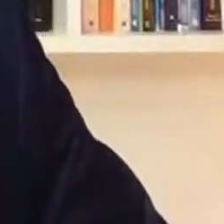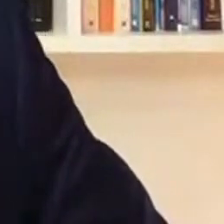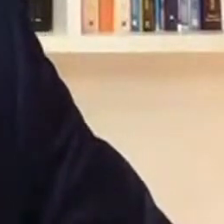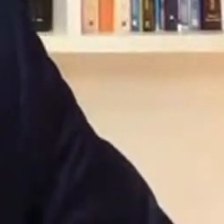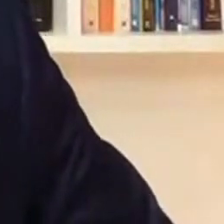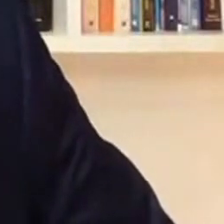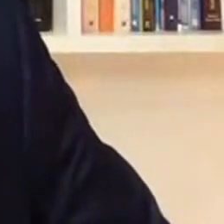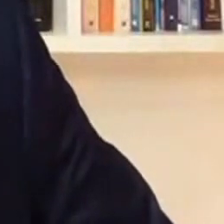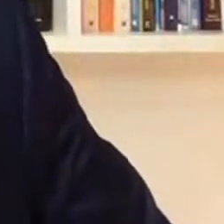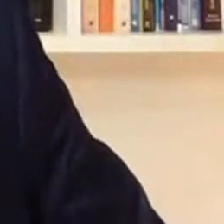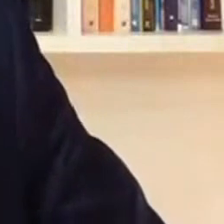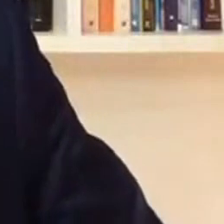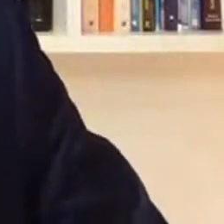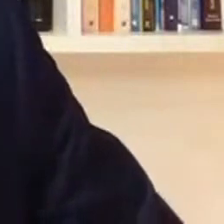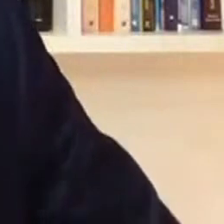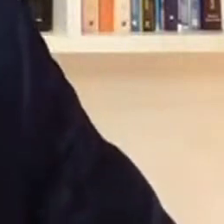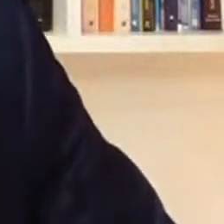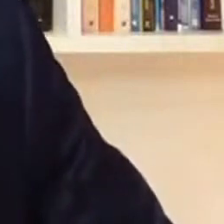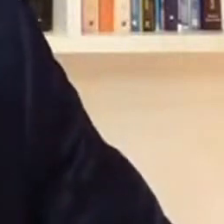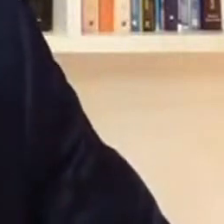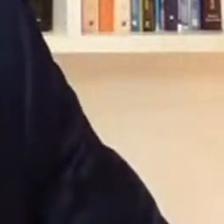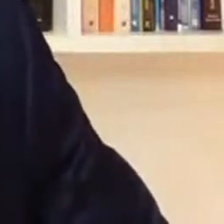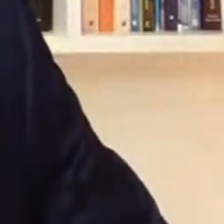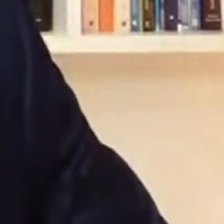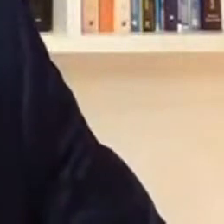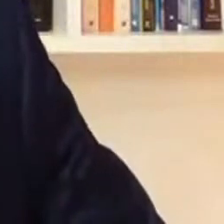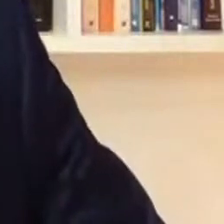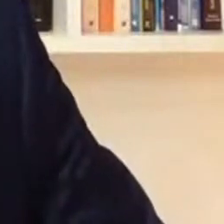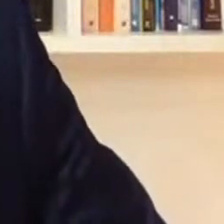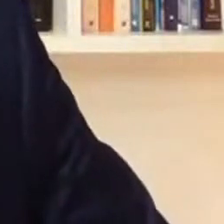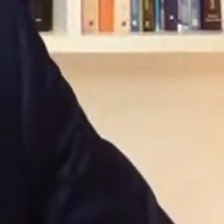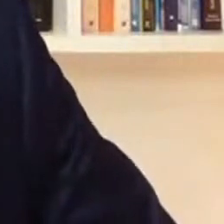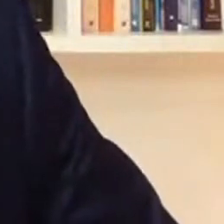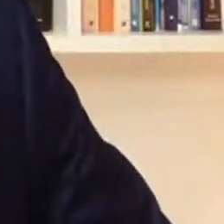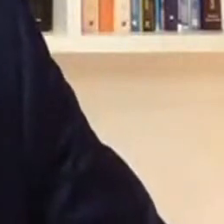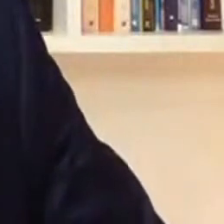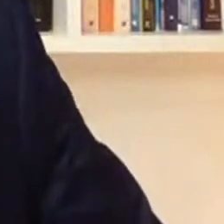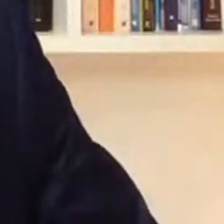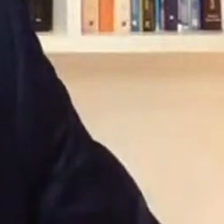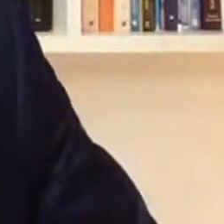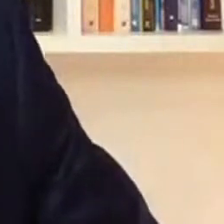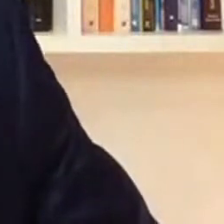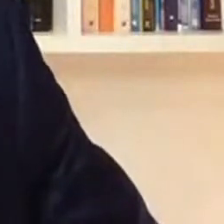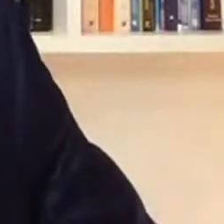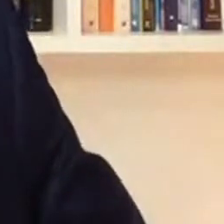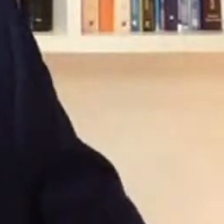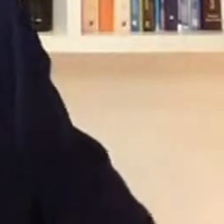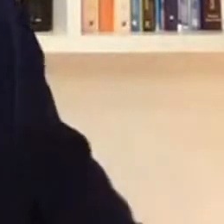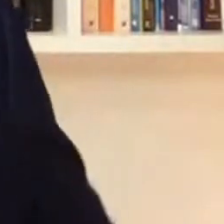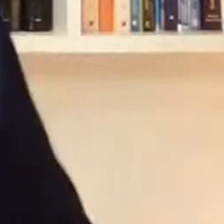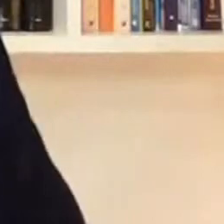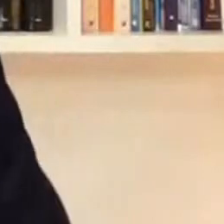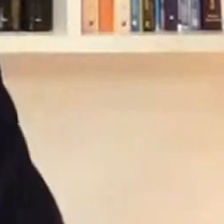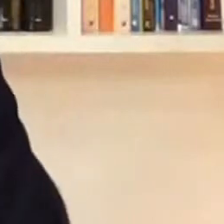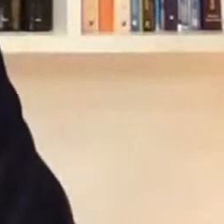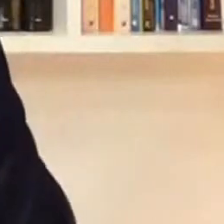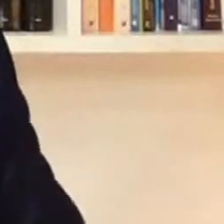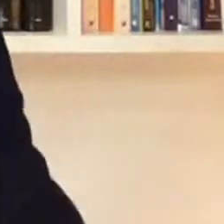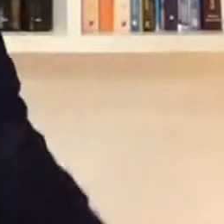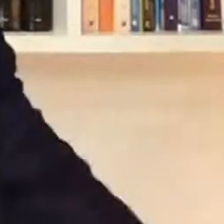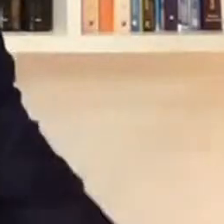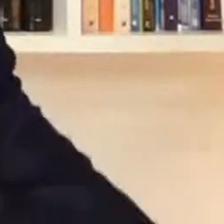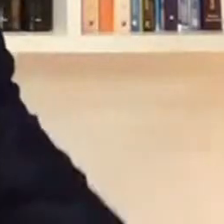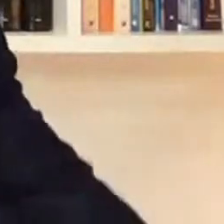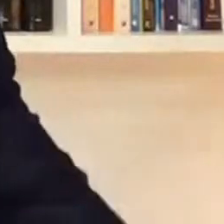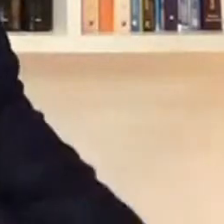você que está no hospital onde quer que você esteja o nosso abraço nosso carinho e a nossa gratidão é hoje o